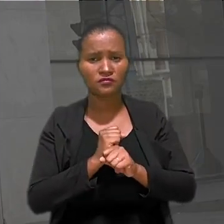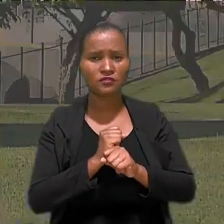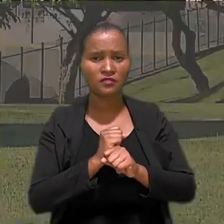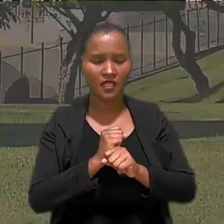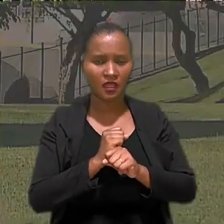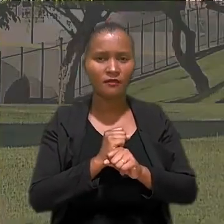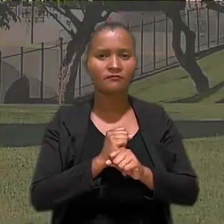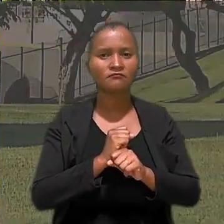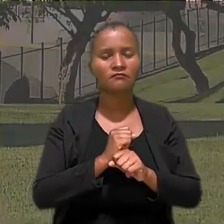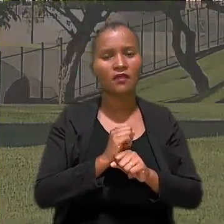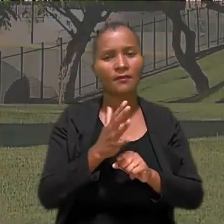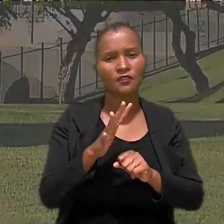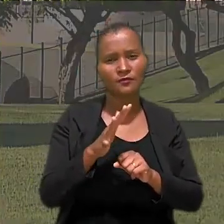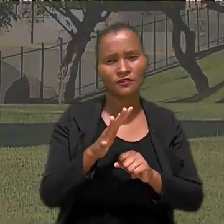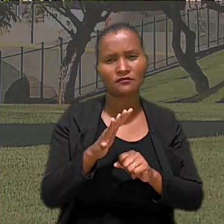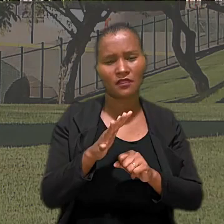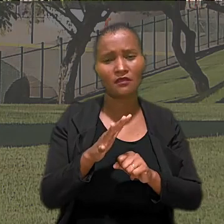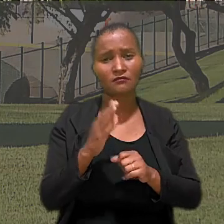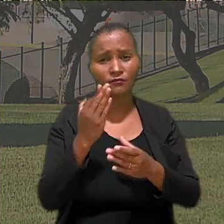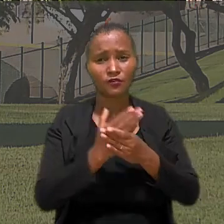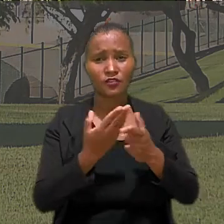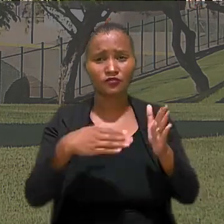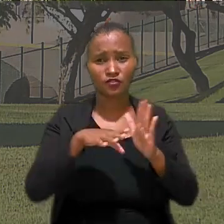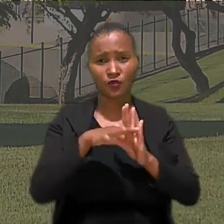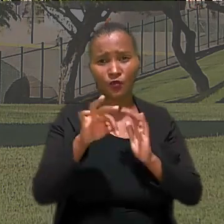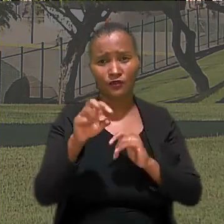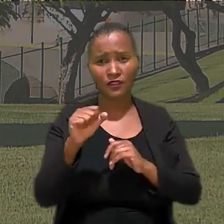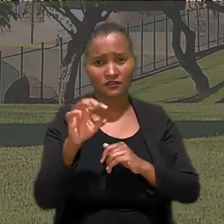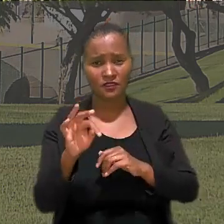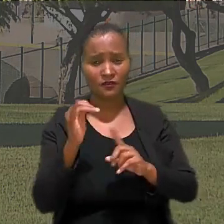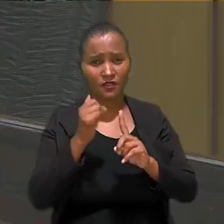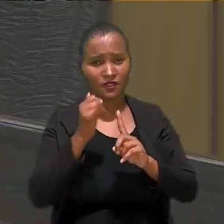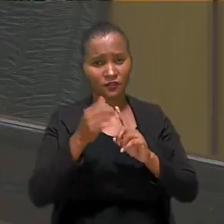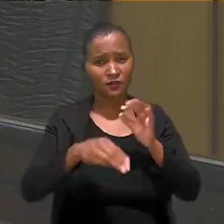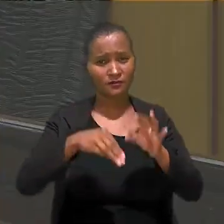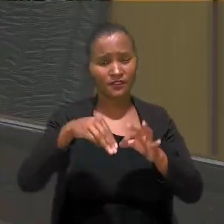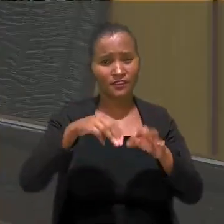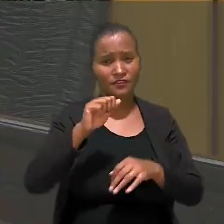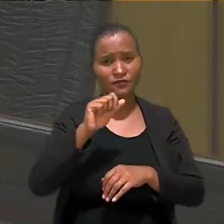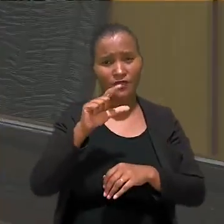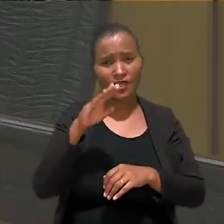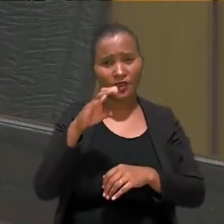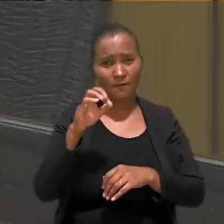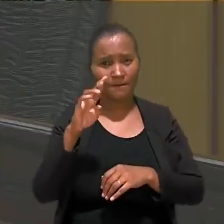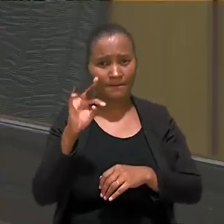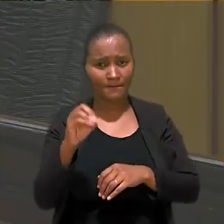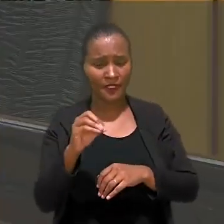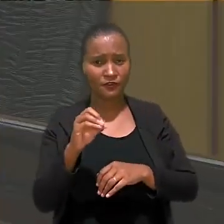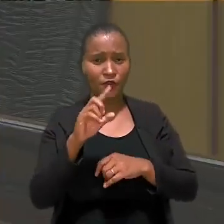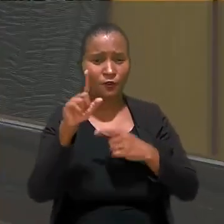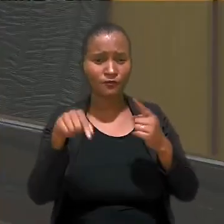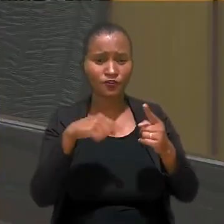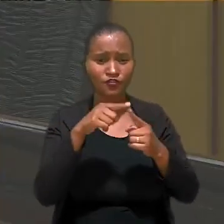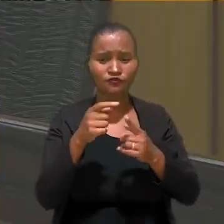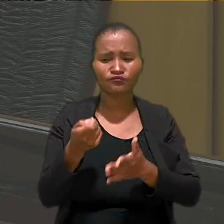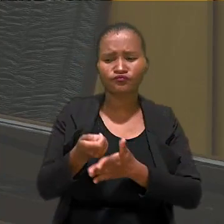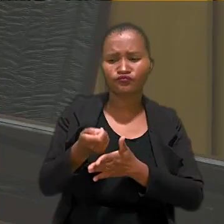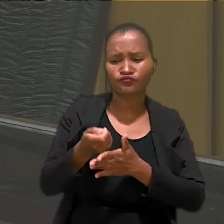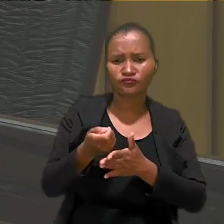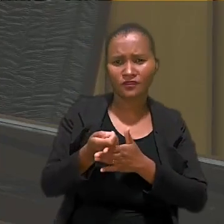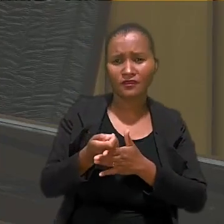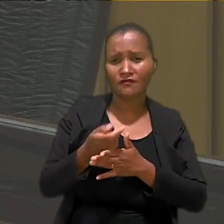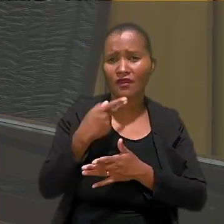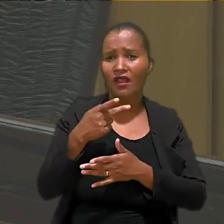estimativa. O caso chegou ao Tribunal Superior do Trabalho. Segundo o relator ministro Alberto Balazeiro, o objetivo da exigência